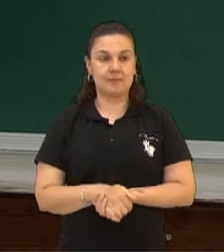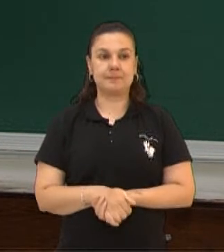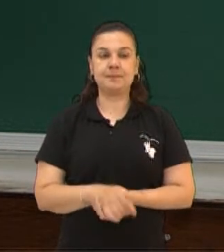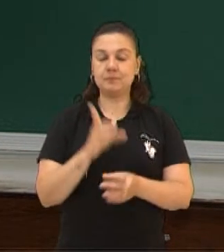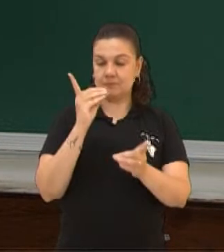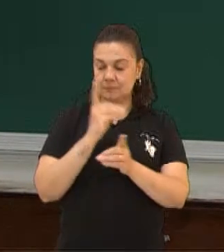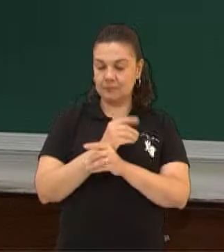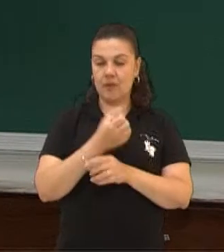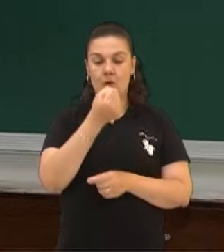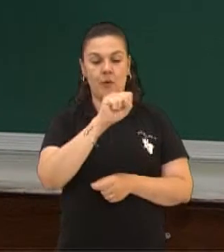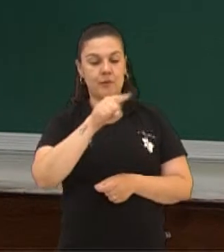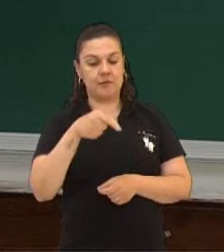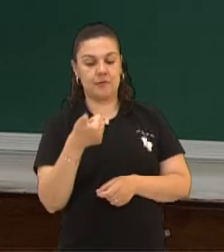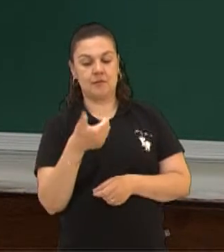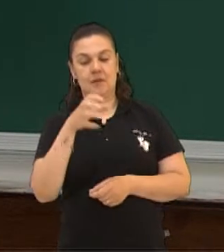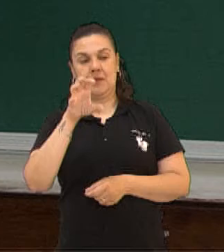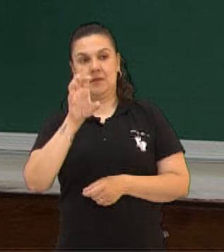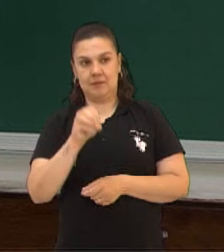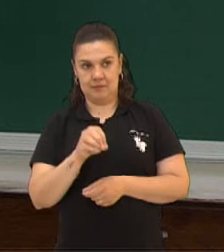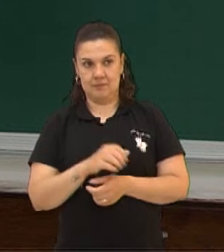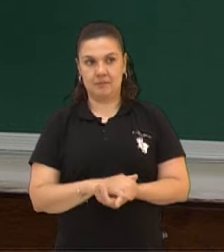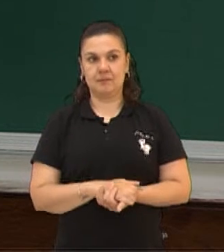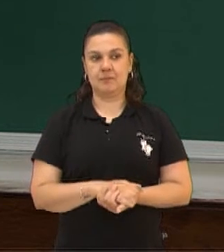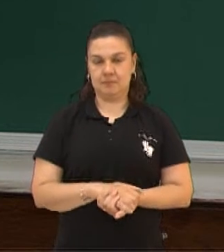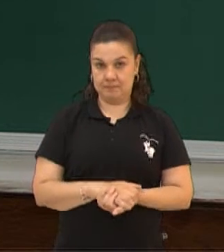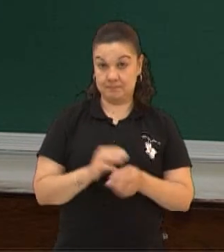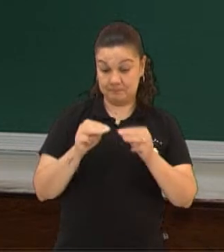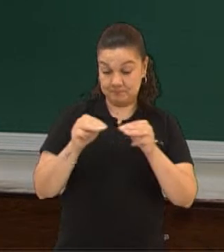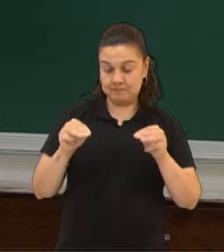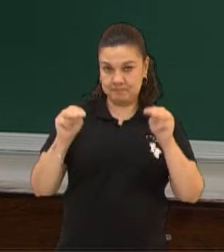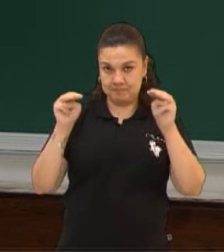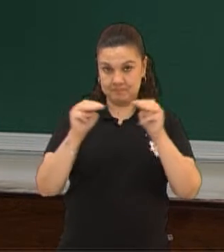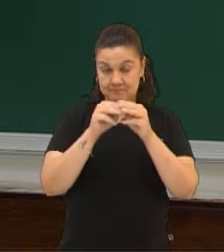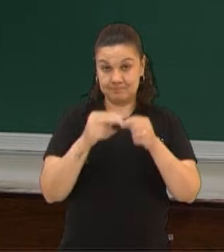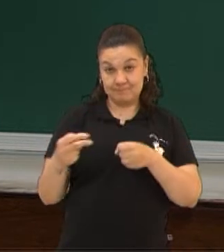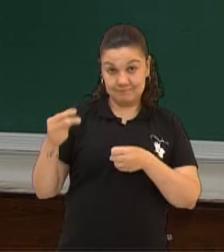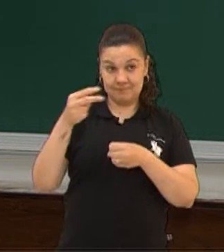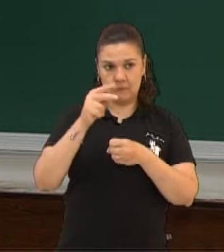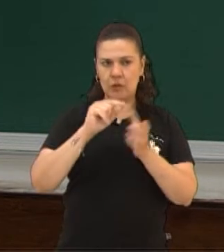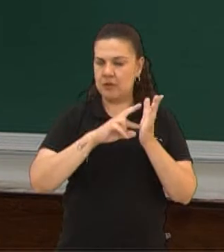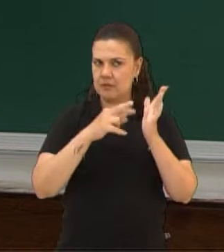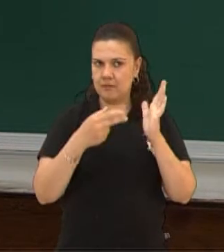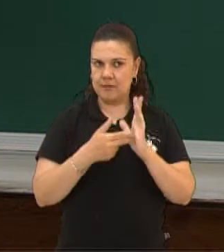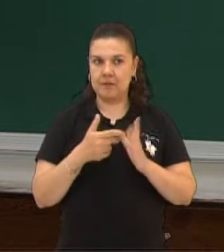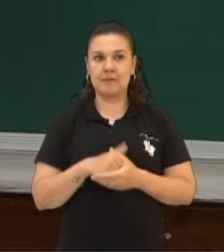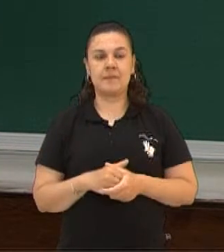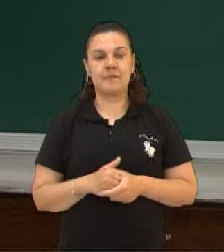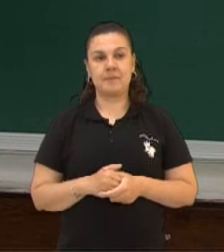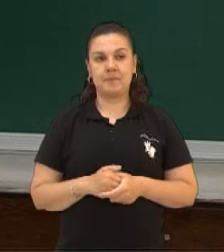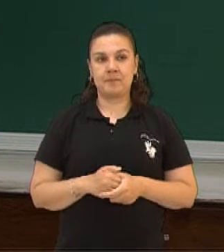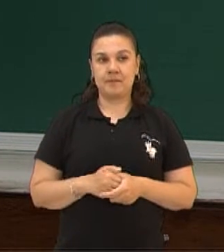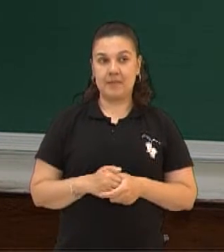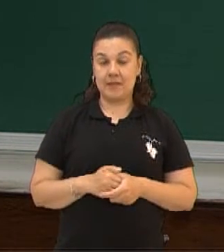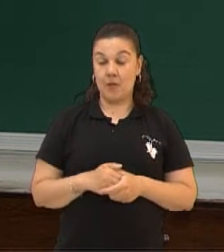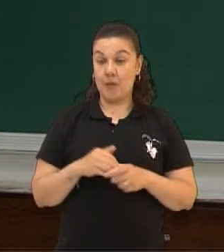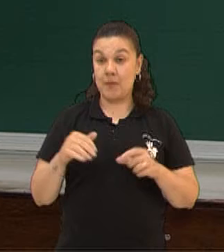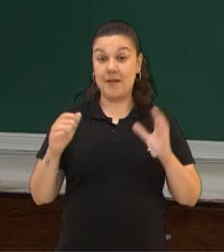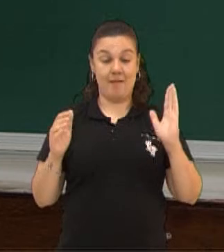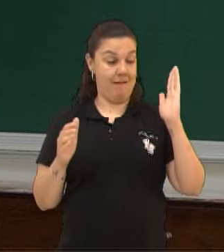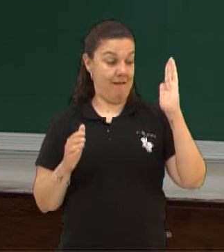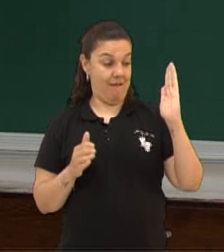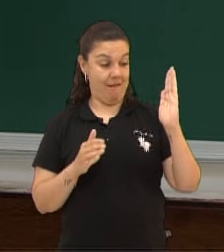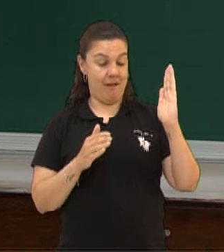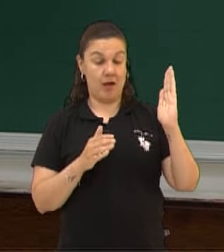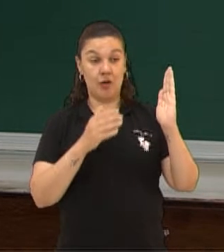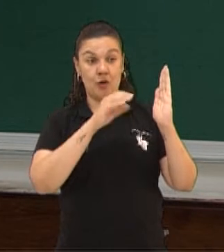vai encontrar que vai dar 8,10 metros quadrados. O que significa isso? Que a parede